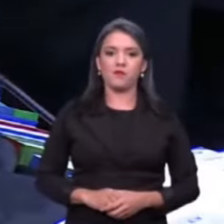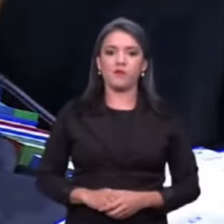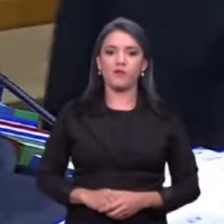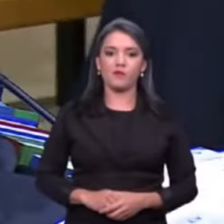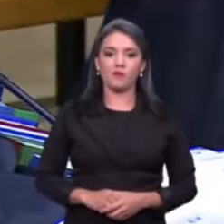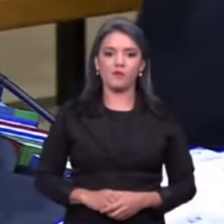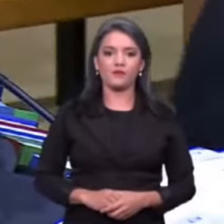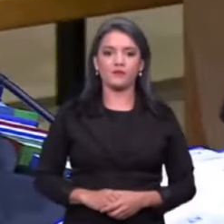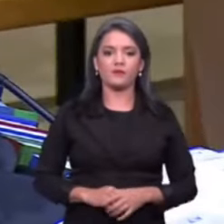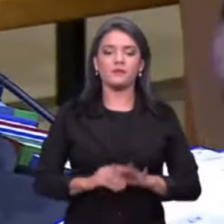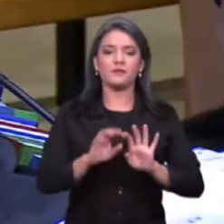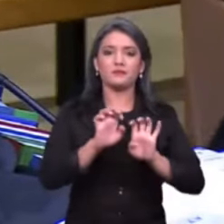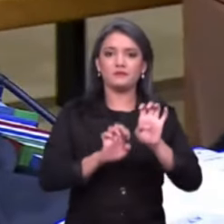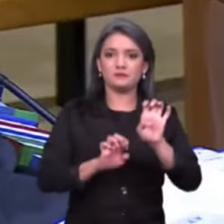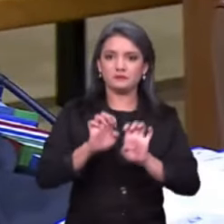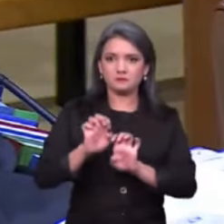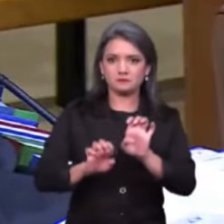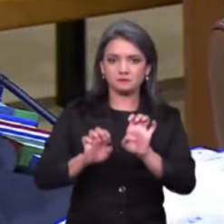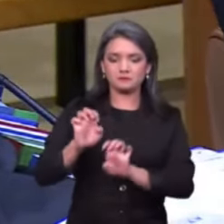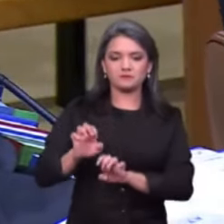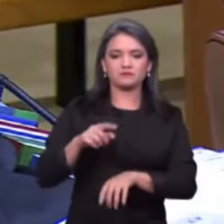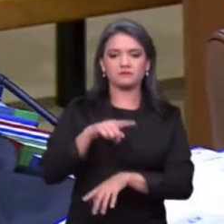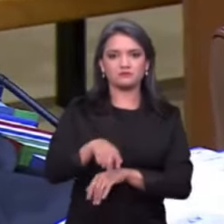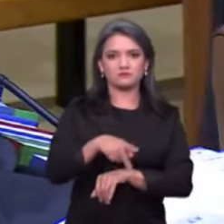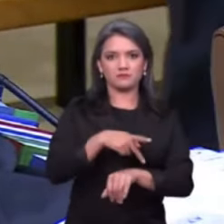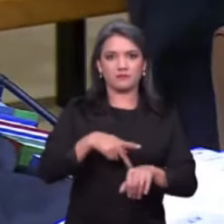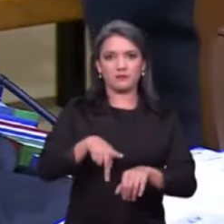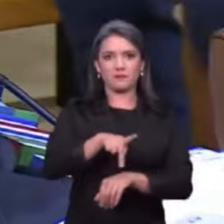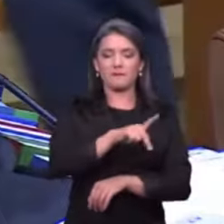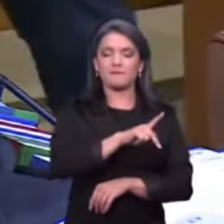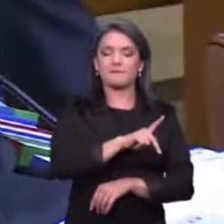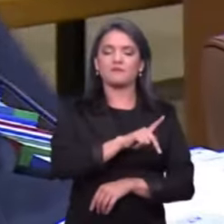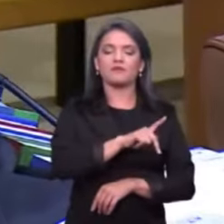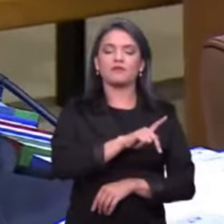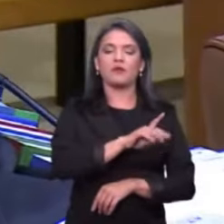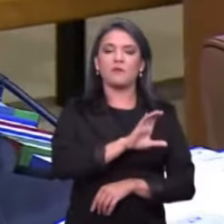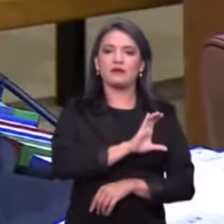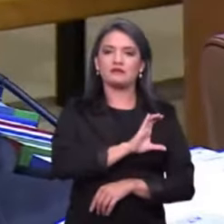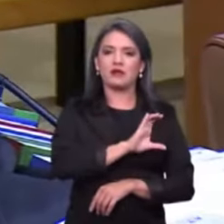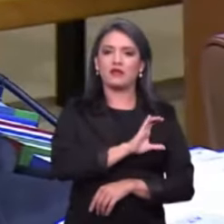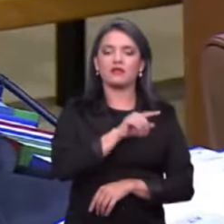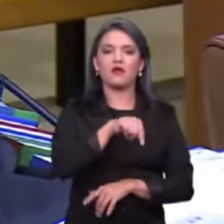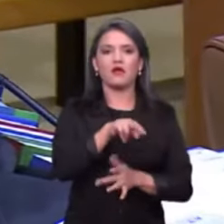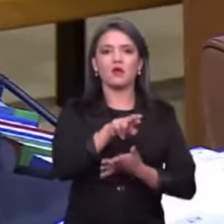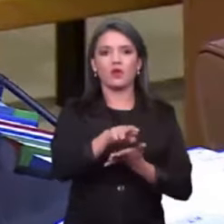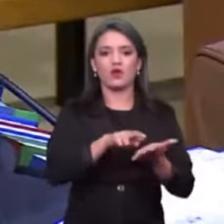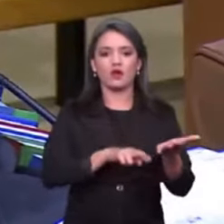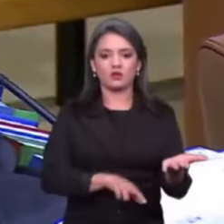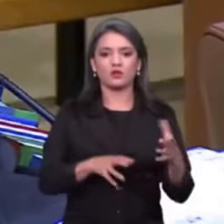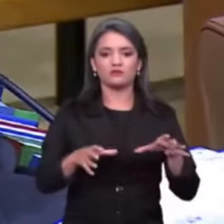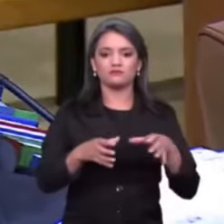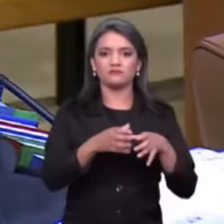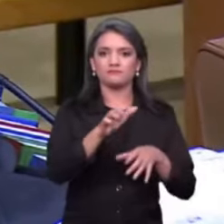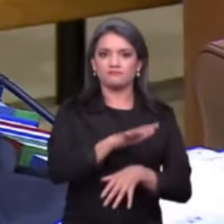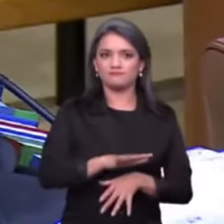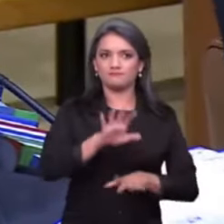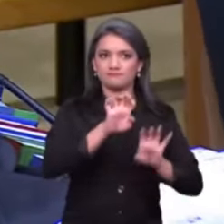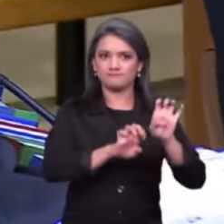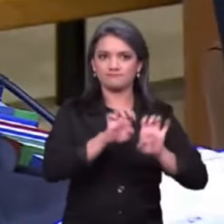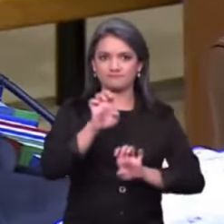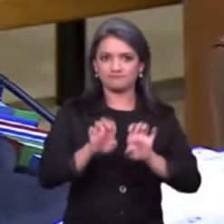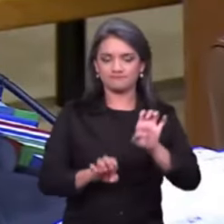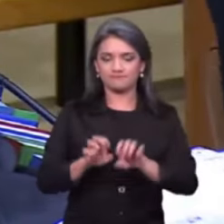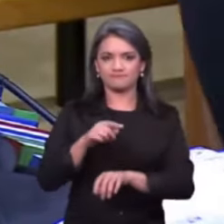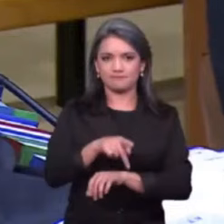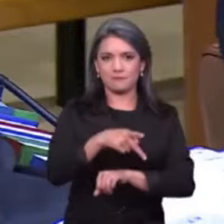Dados da Statistique Canada, é um relatório da Agência Nacional de Estatística do Canadá.